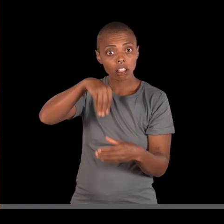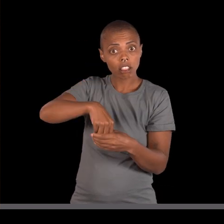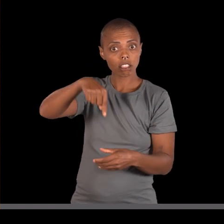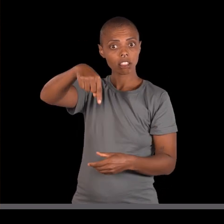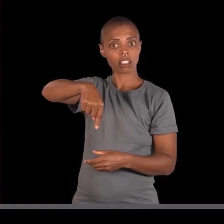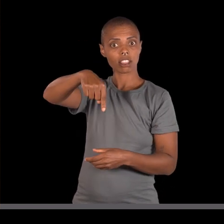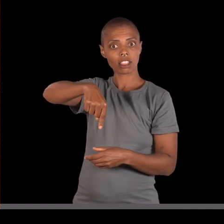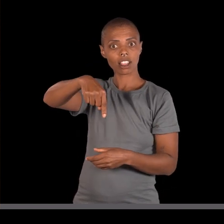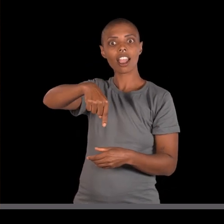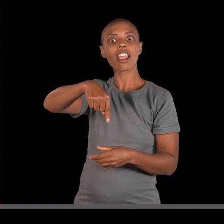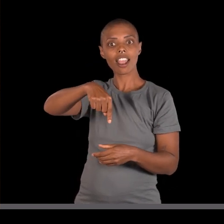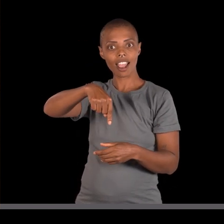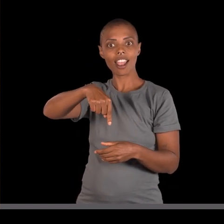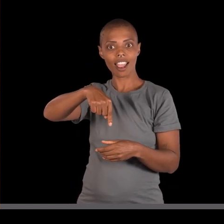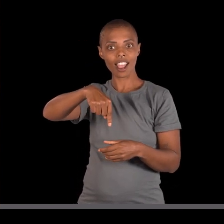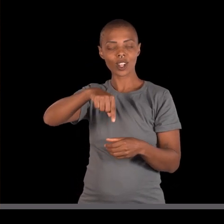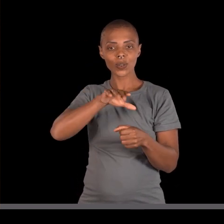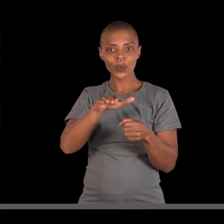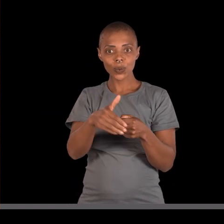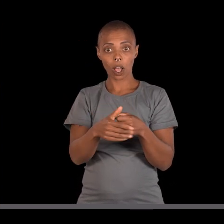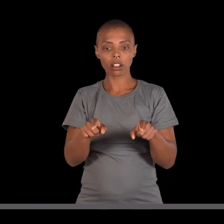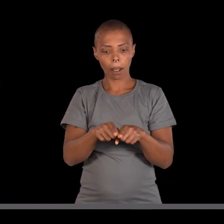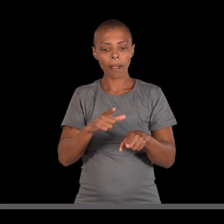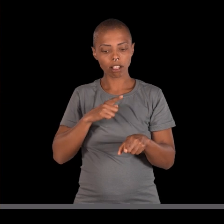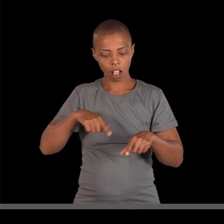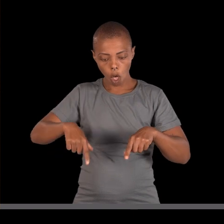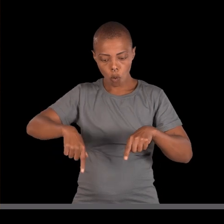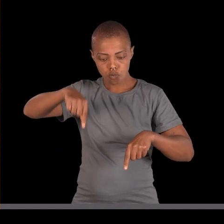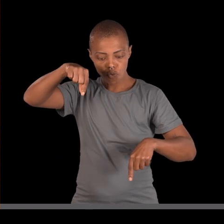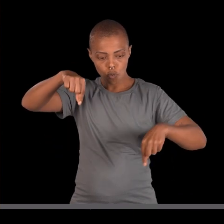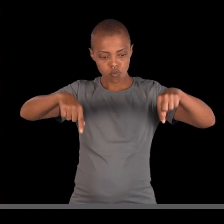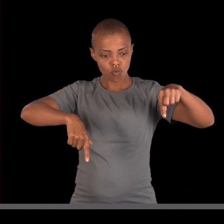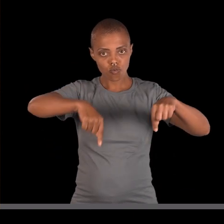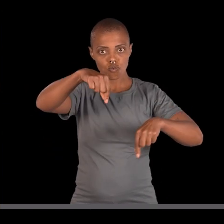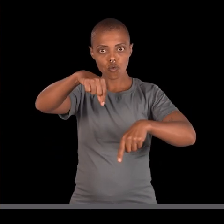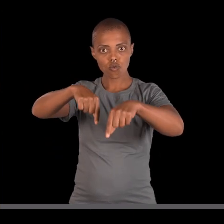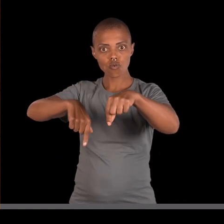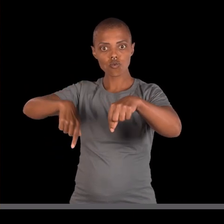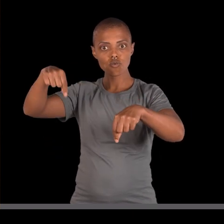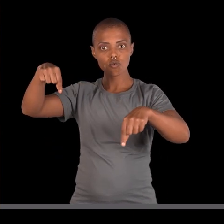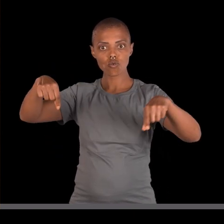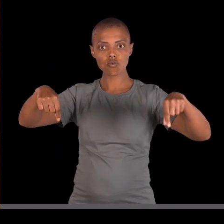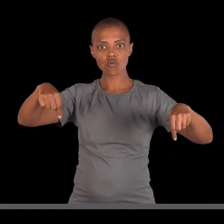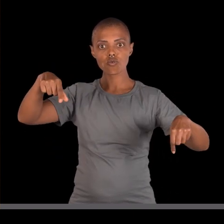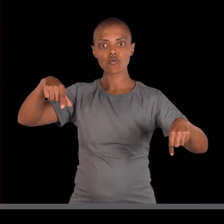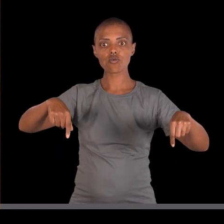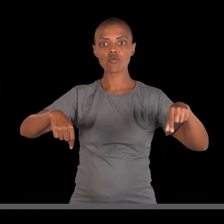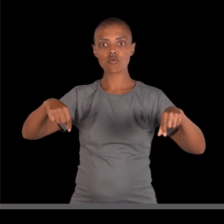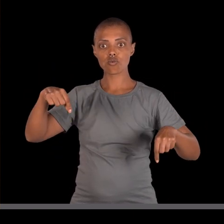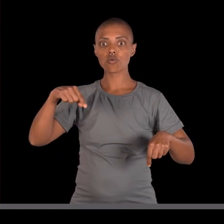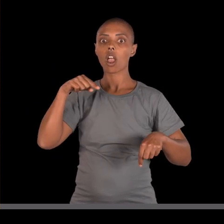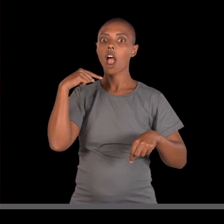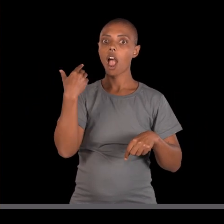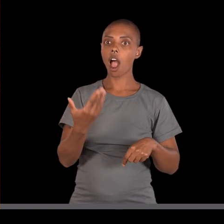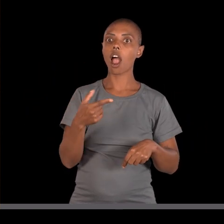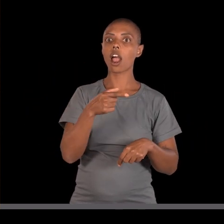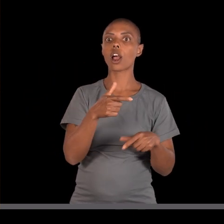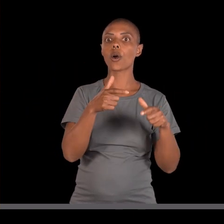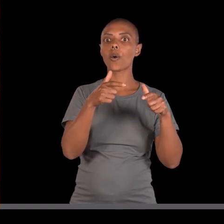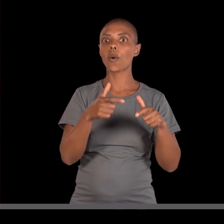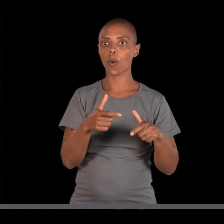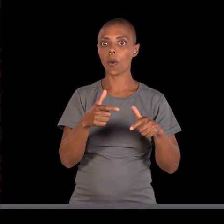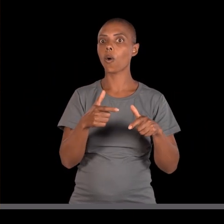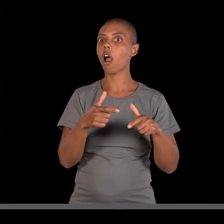de rochas que vão do teto para o chão e outras que vão do chão para o teto, que é a estalagmite.